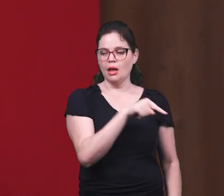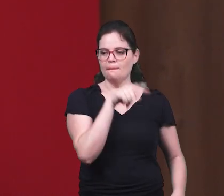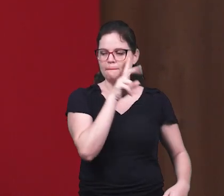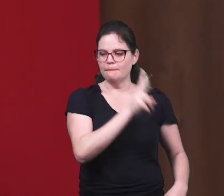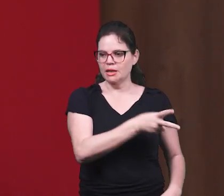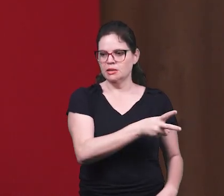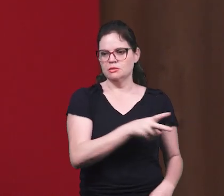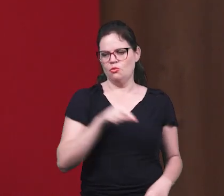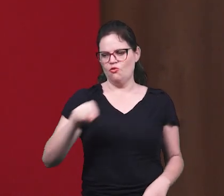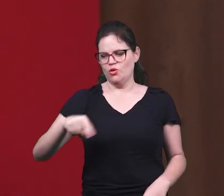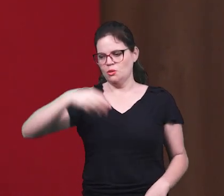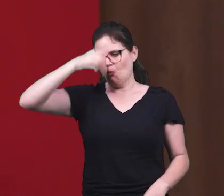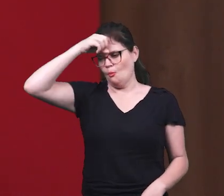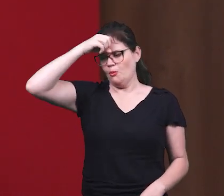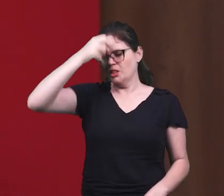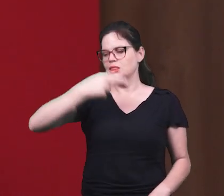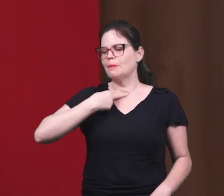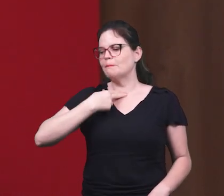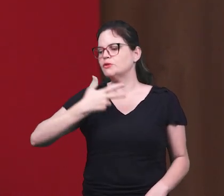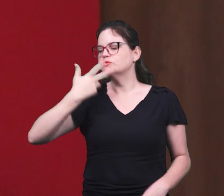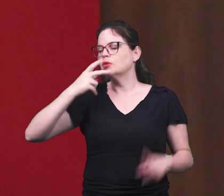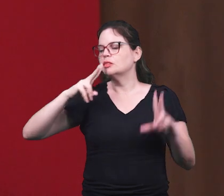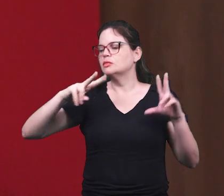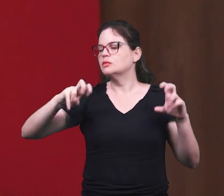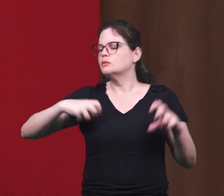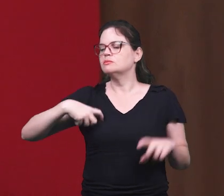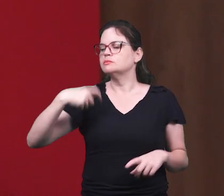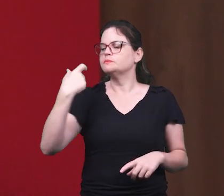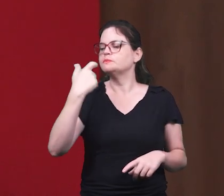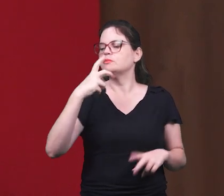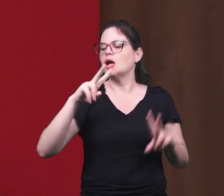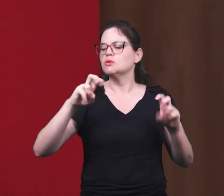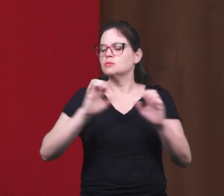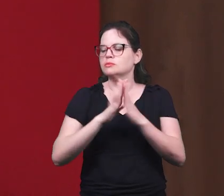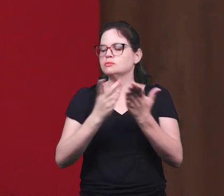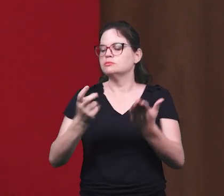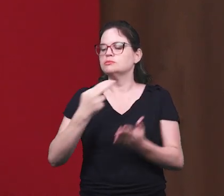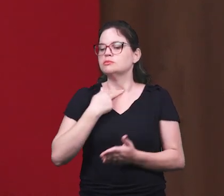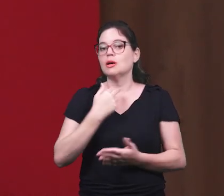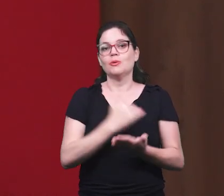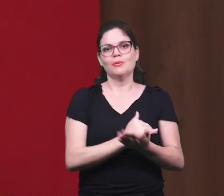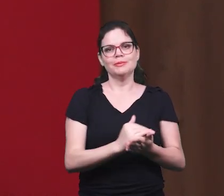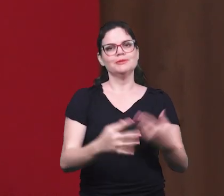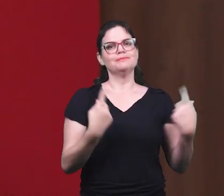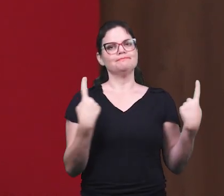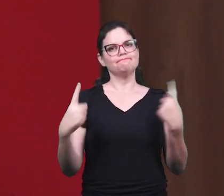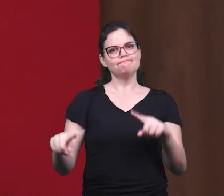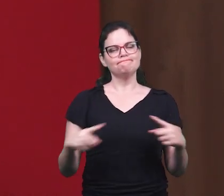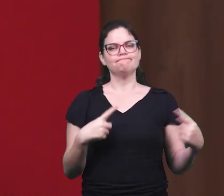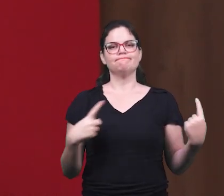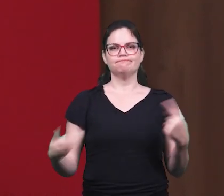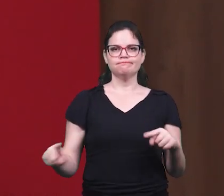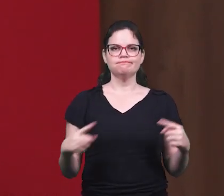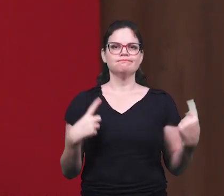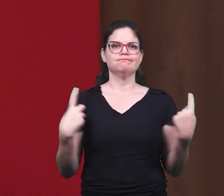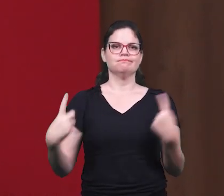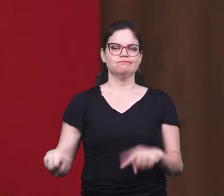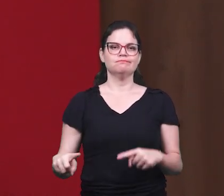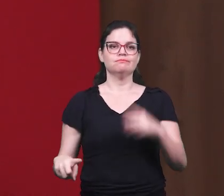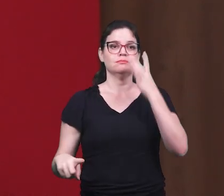religiosa. O leigo não poderia falar da Bíblia. Então passou a ter uma grande perseguição,